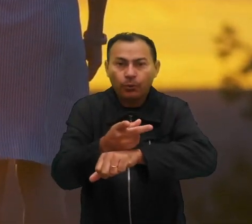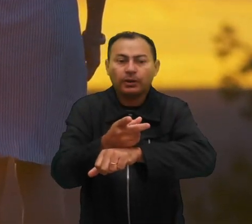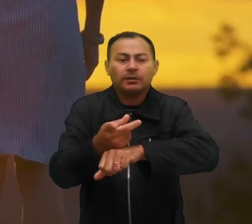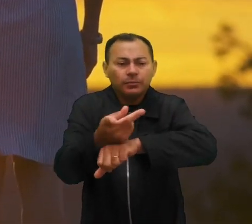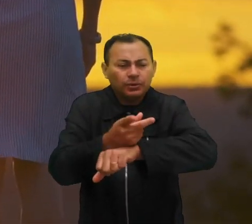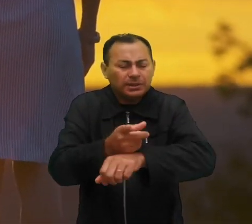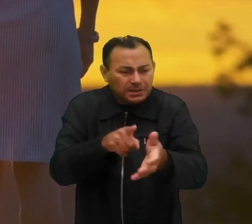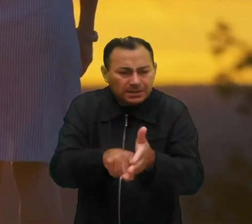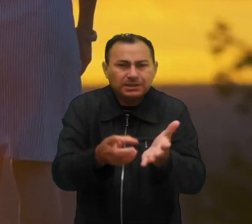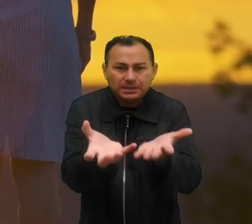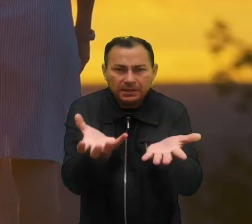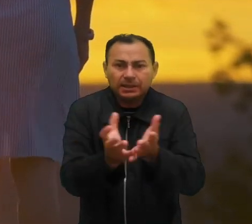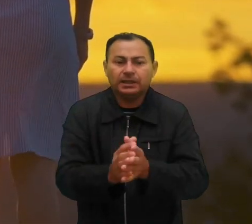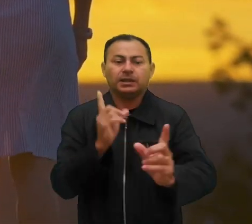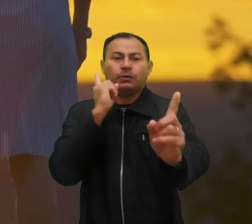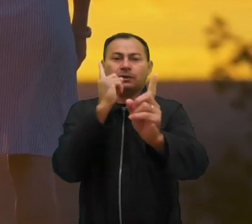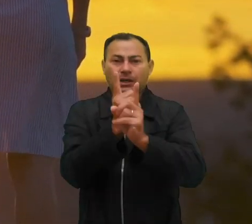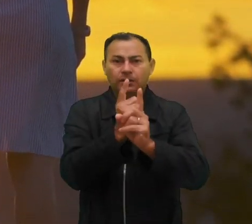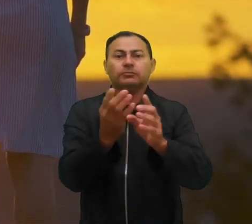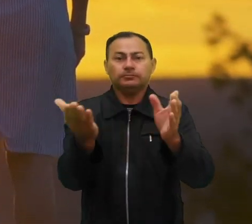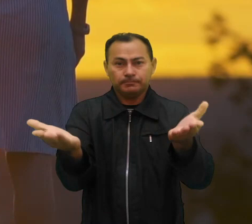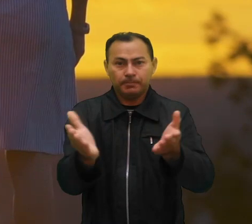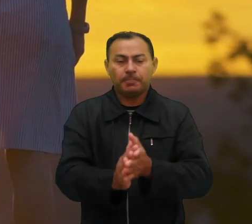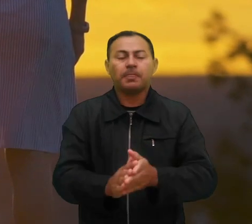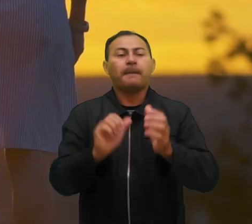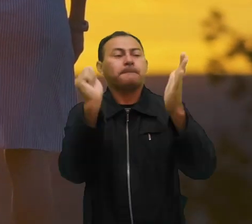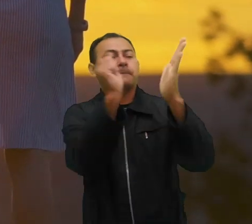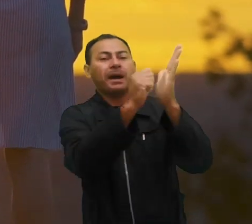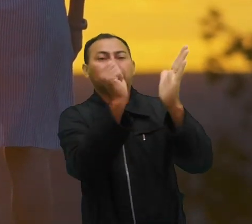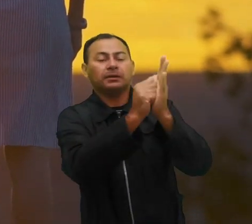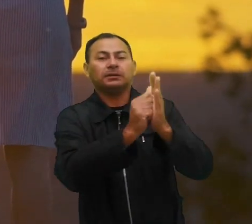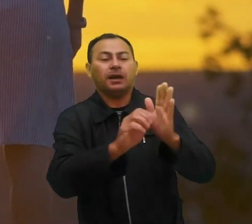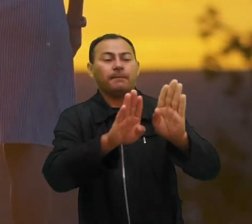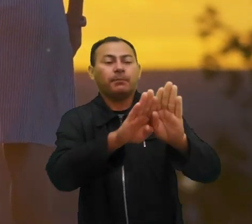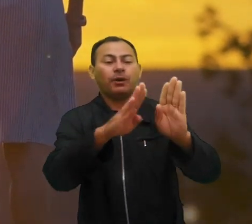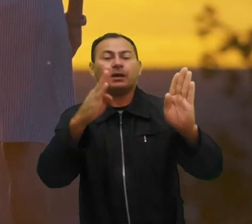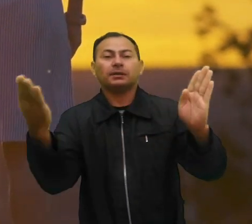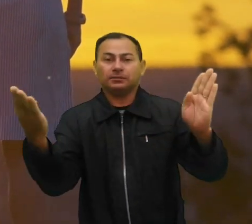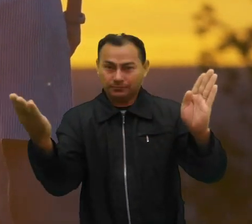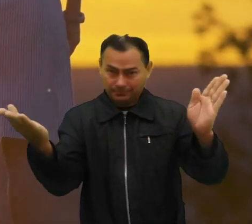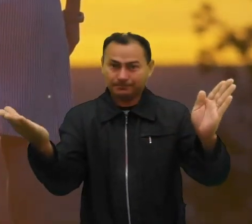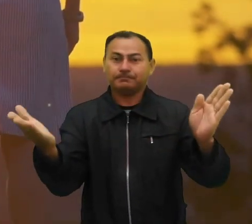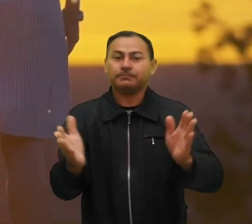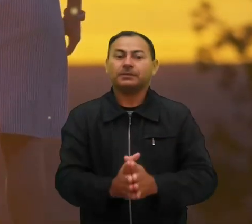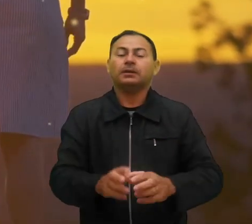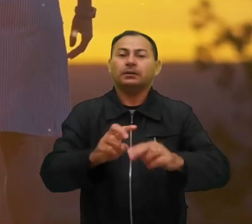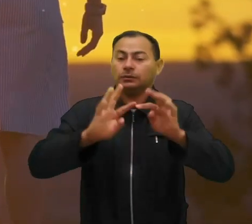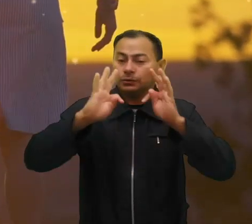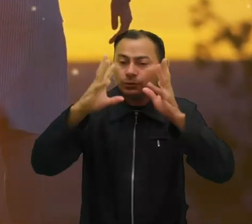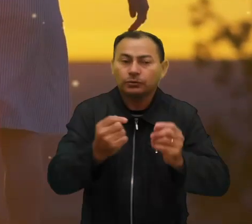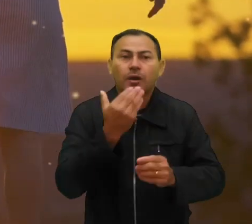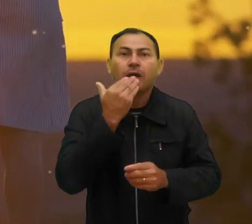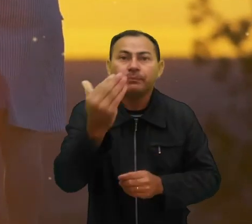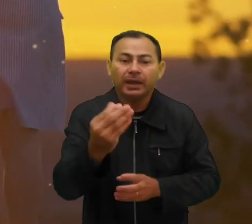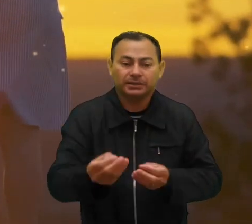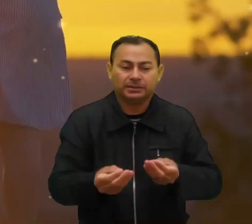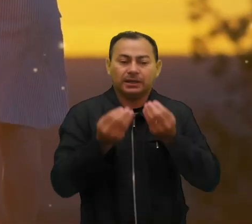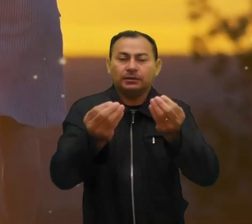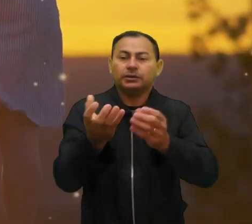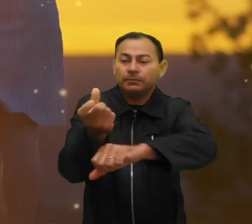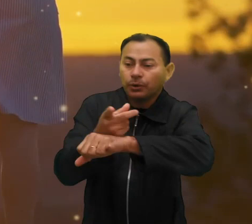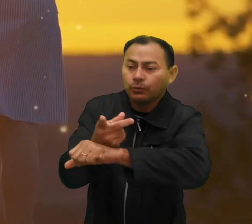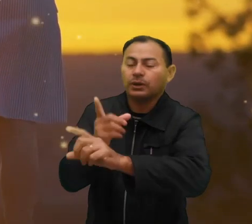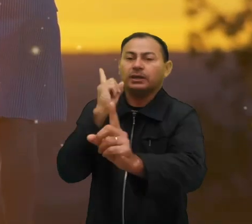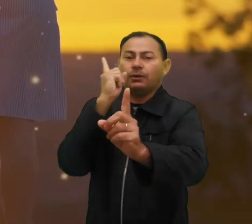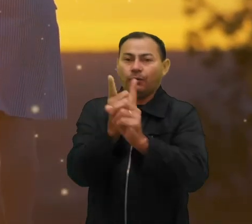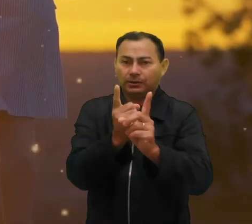uma busca intensa, e encontrarão. Batam, e a porta lhes será aberta, pois todo o que pede recebe, o que